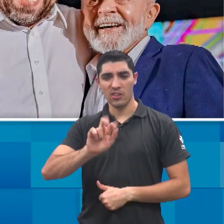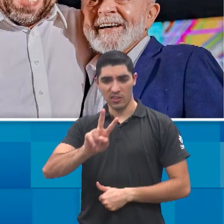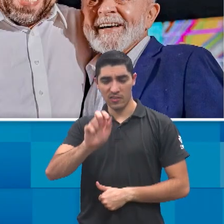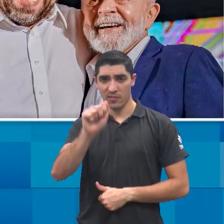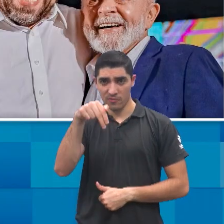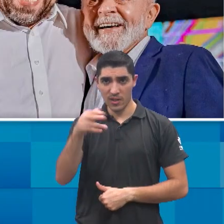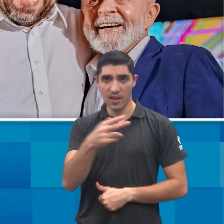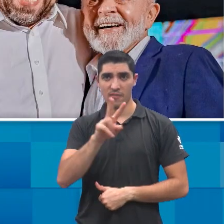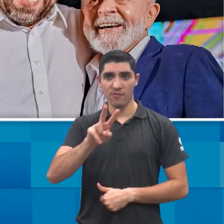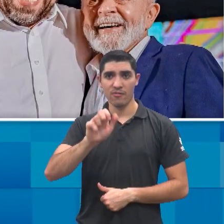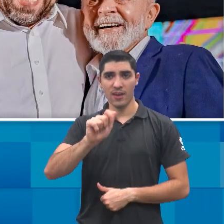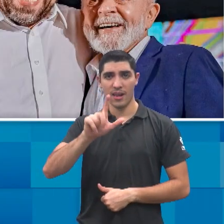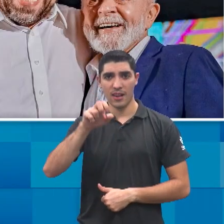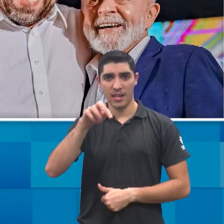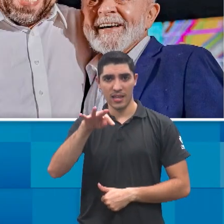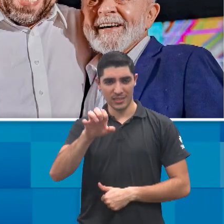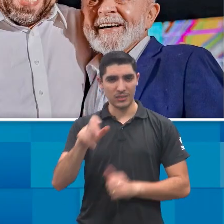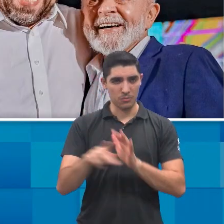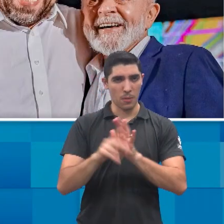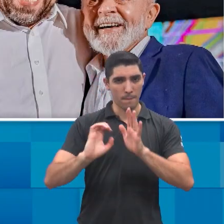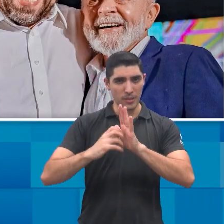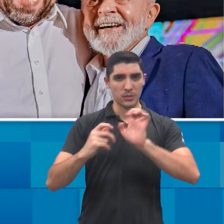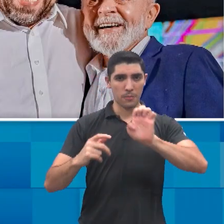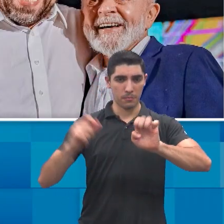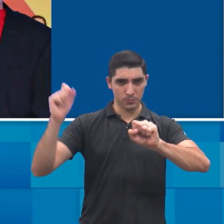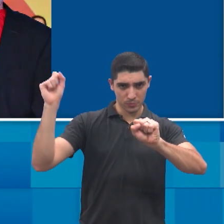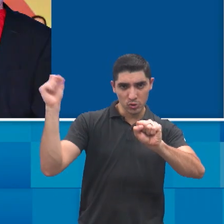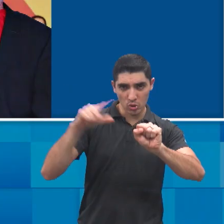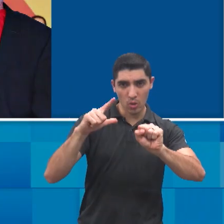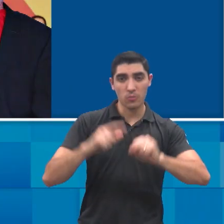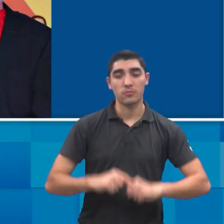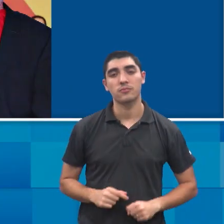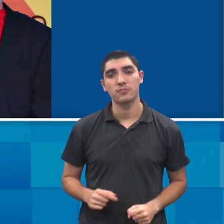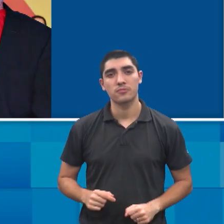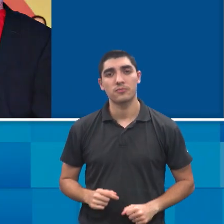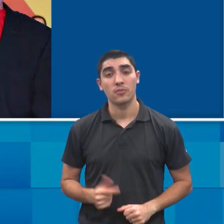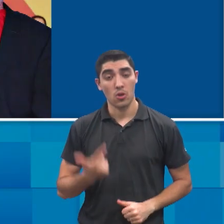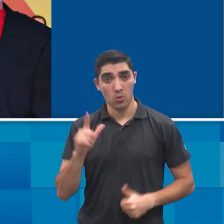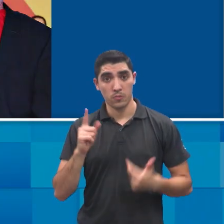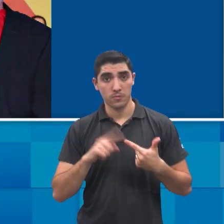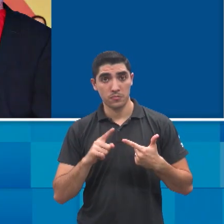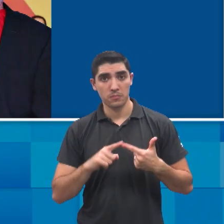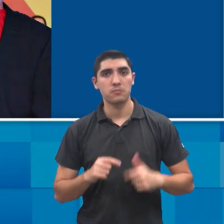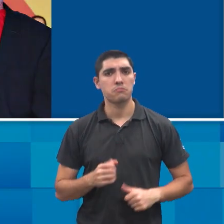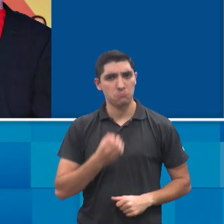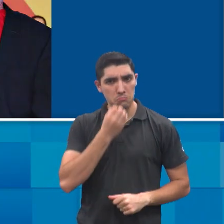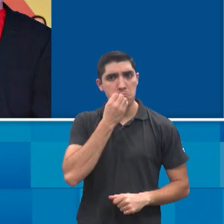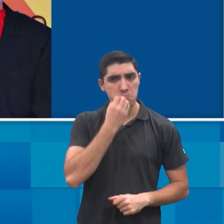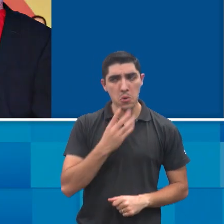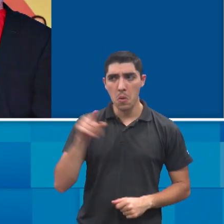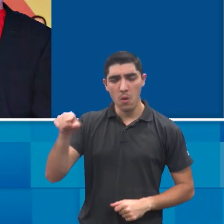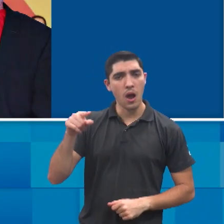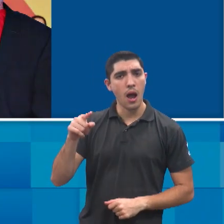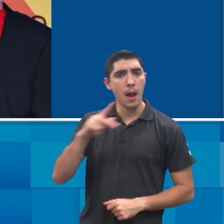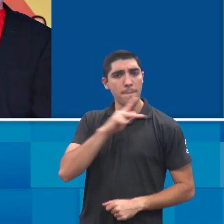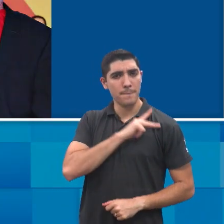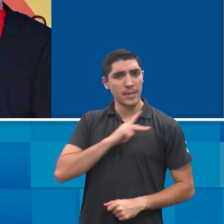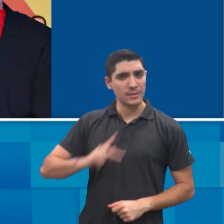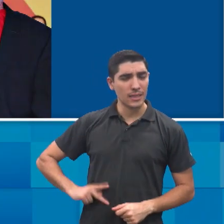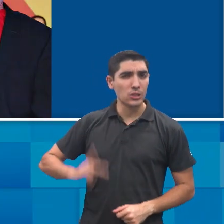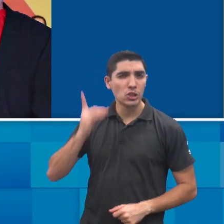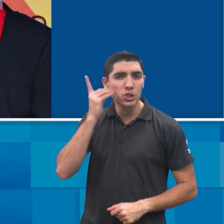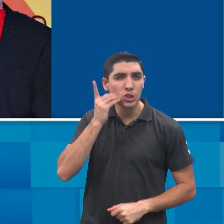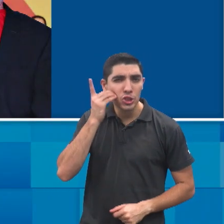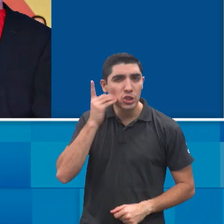um mandato no Congresso Nacional. A próxima. Muito boa a entrevista da presidente Dilma no